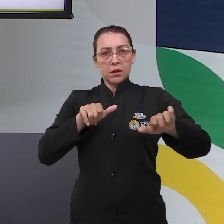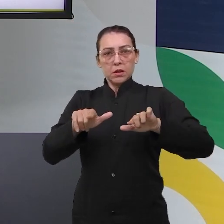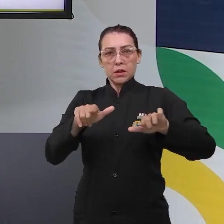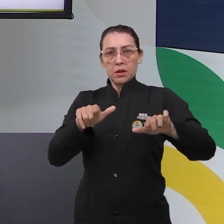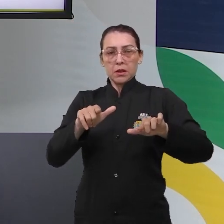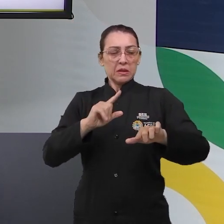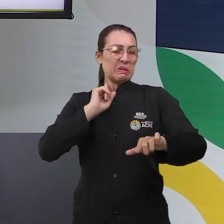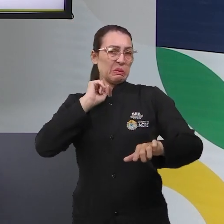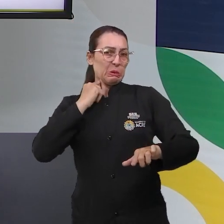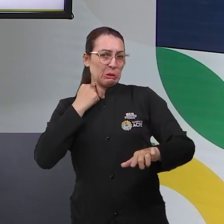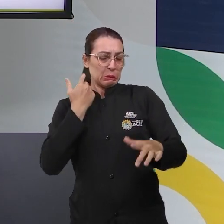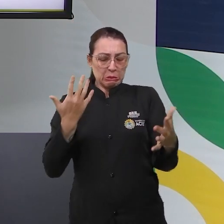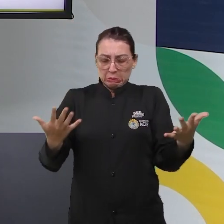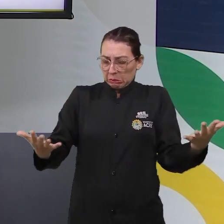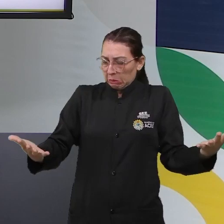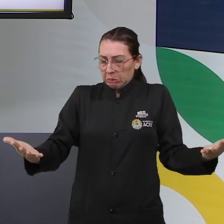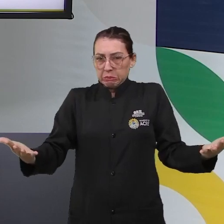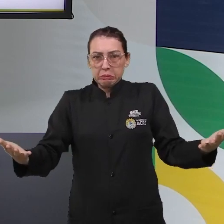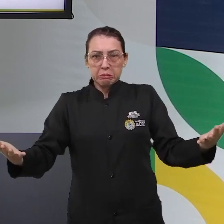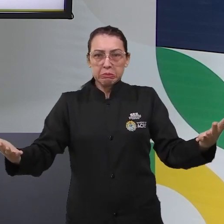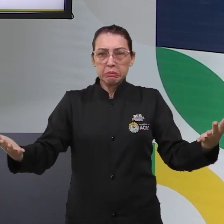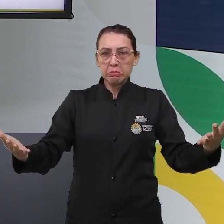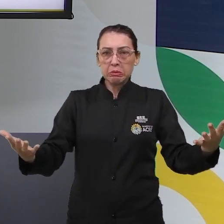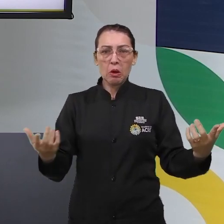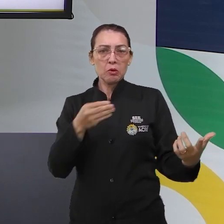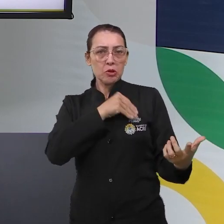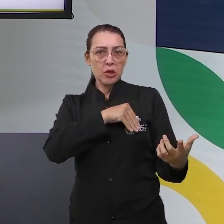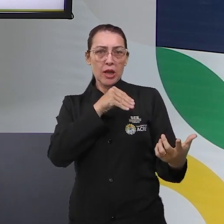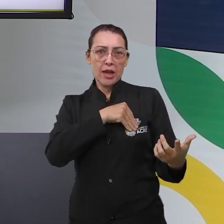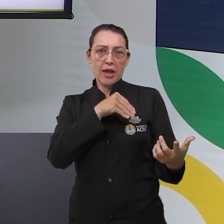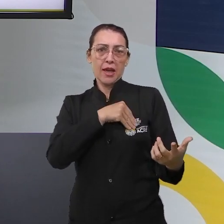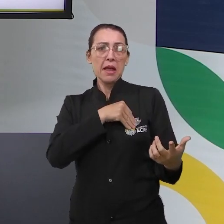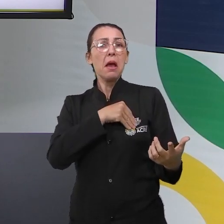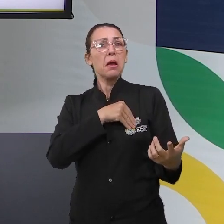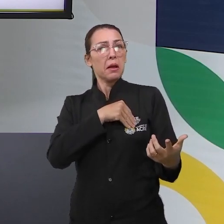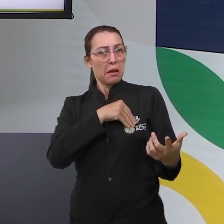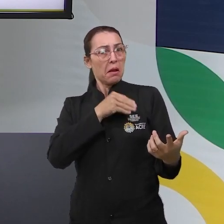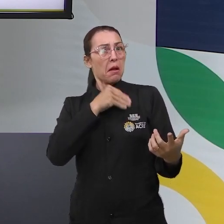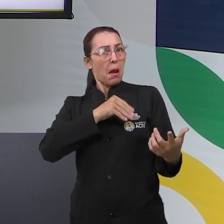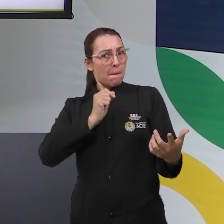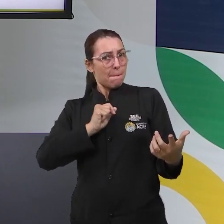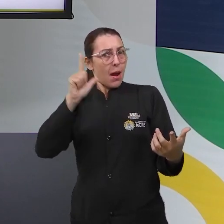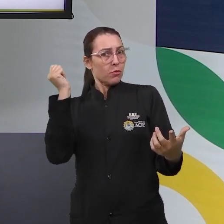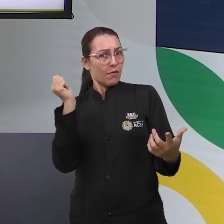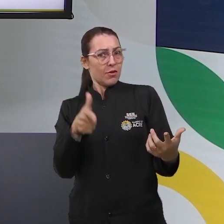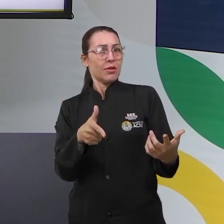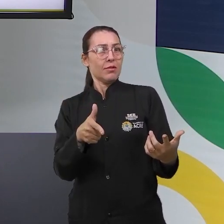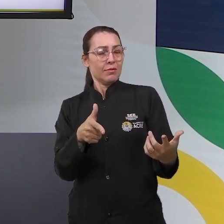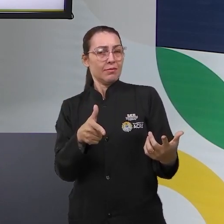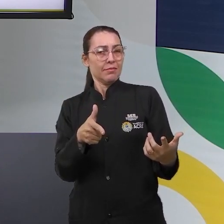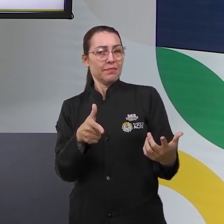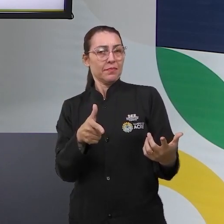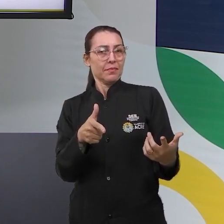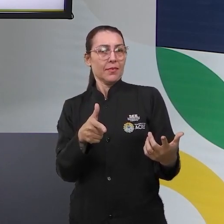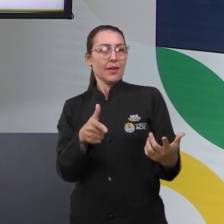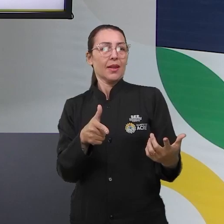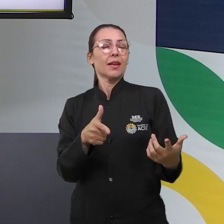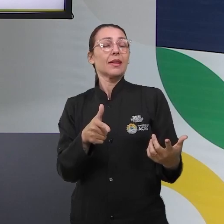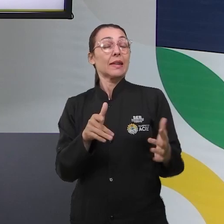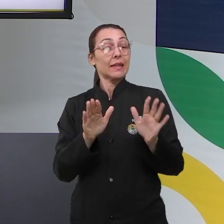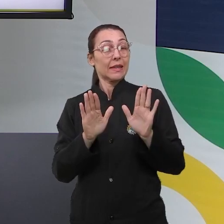que se suja, ela não ganha, sei lá, muita coisa, às vezes ela ganha até muito, e ganha muito bem, tá bom? Então